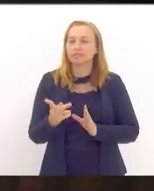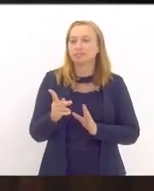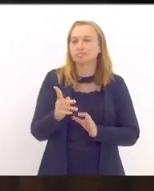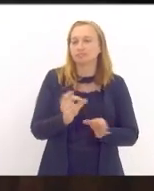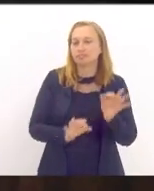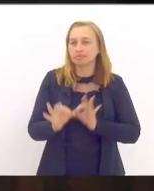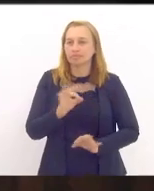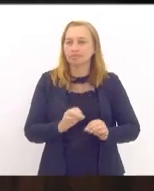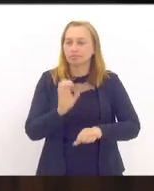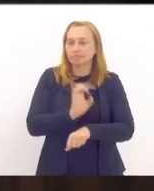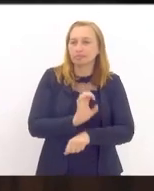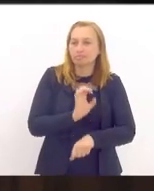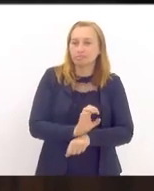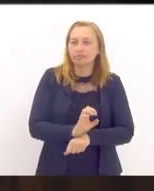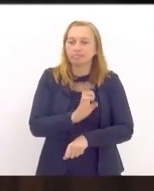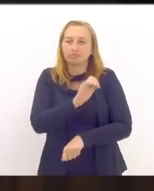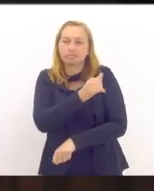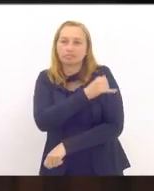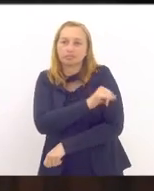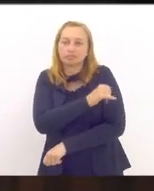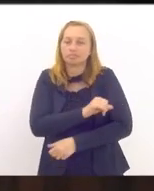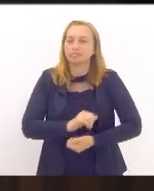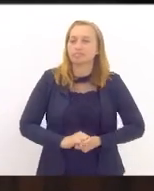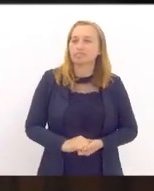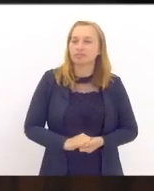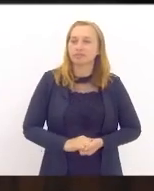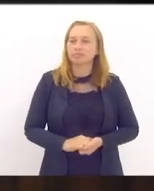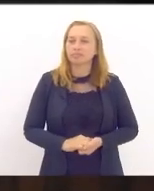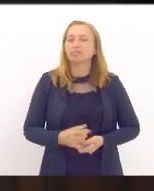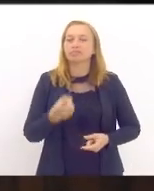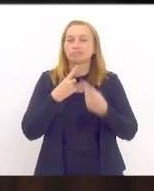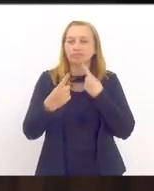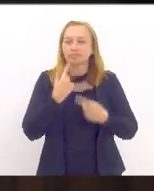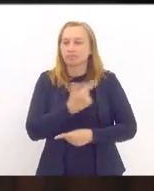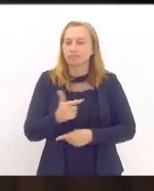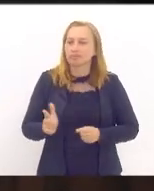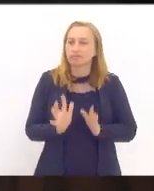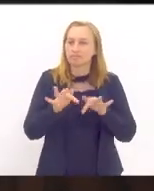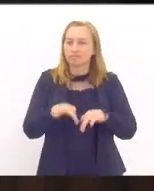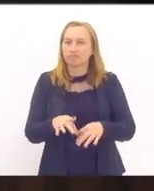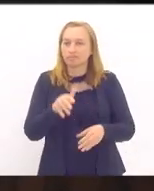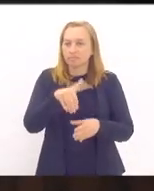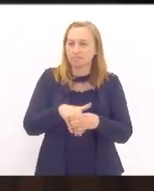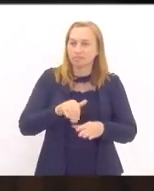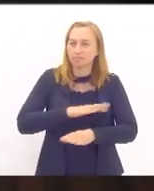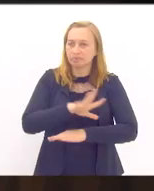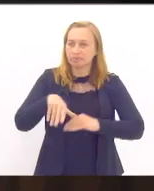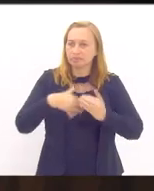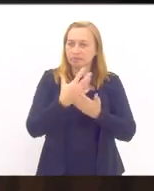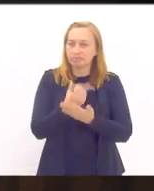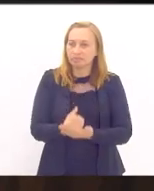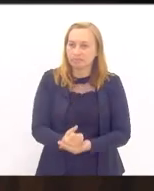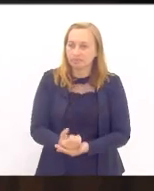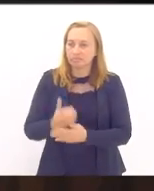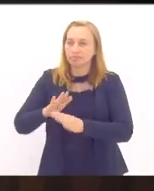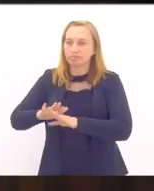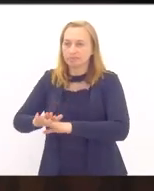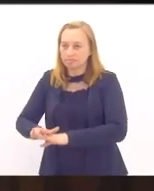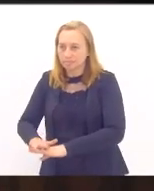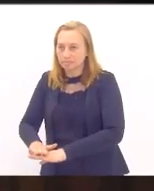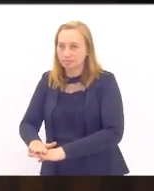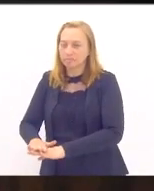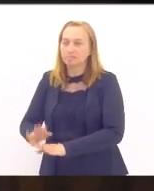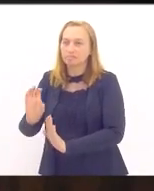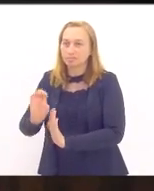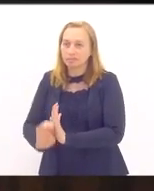para desporto no âmbito do Estado do Rio de Janeiro em discussão encerrada a discussão em votação